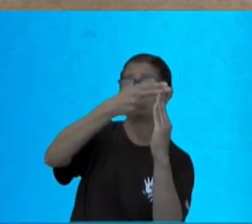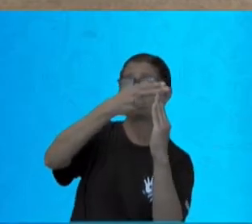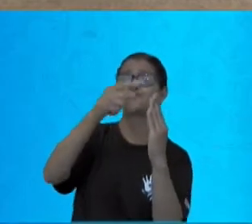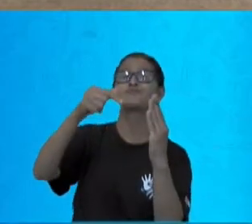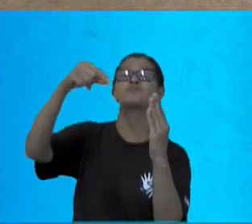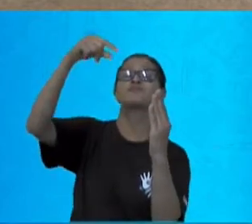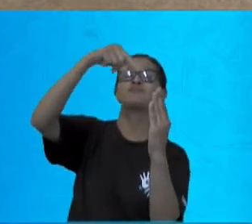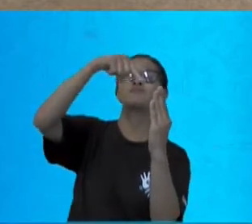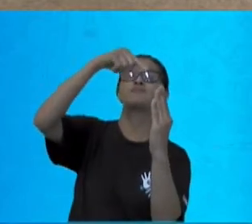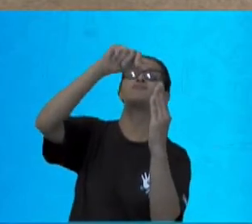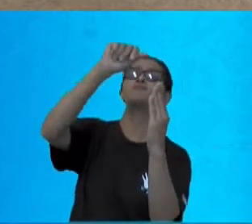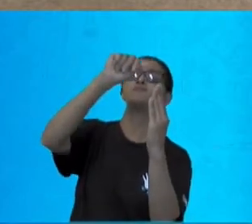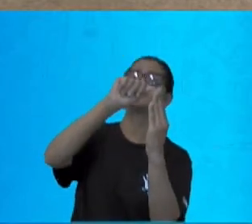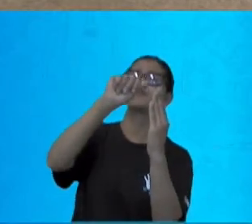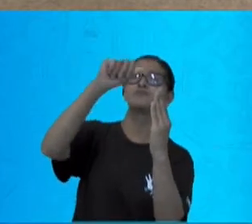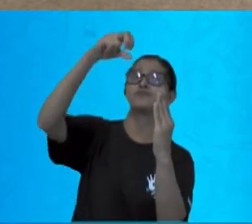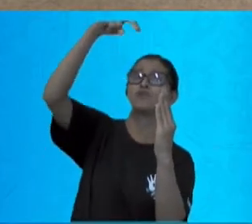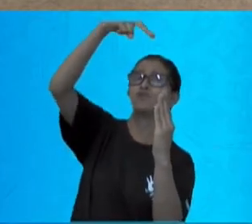vai repetir.